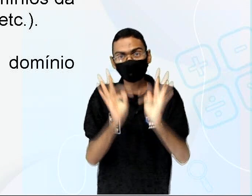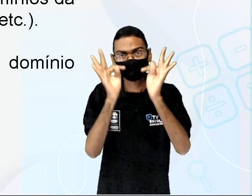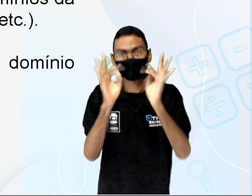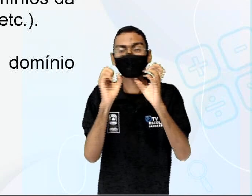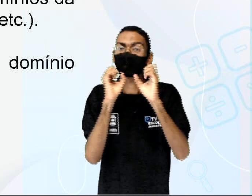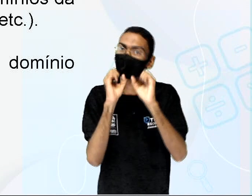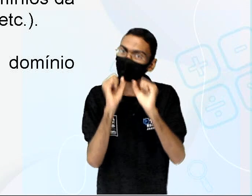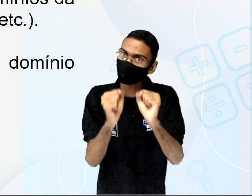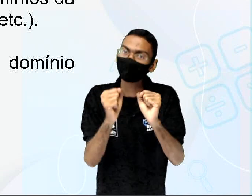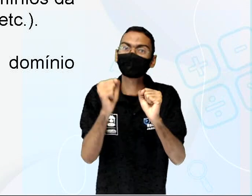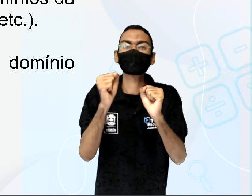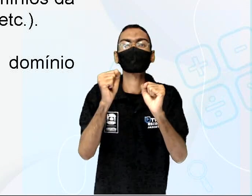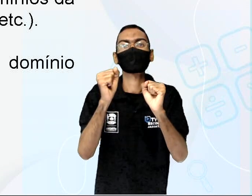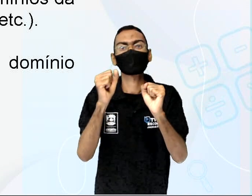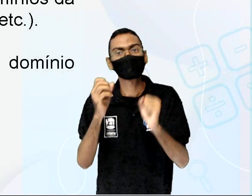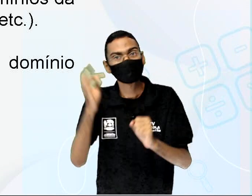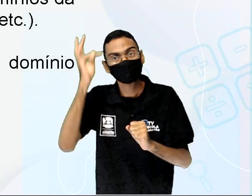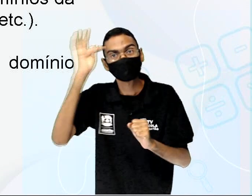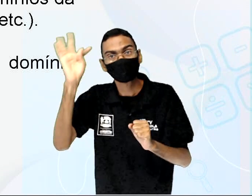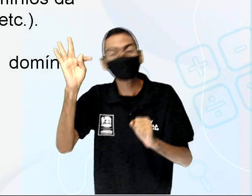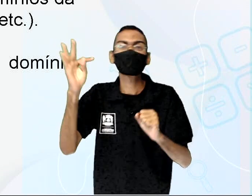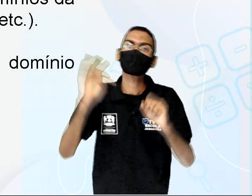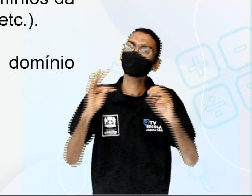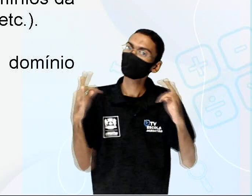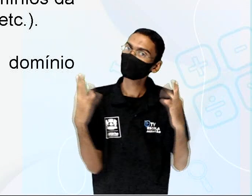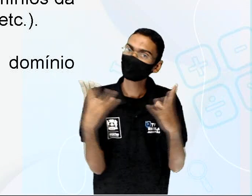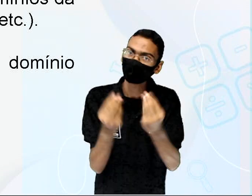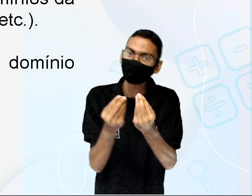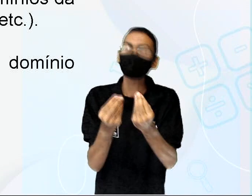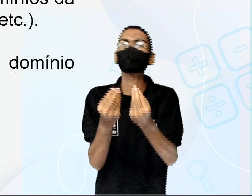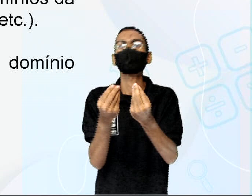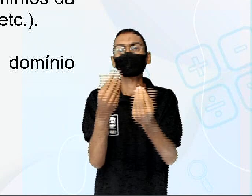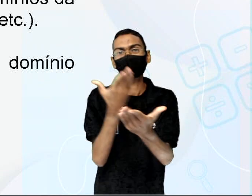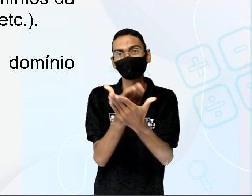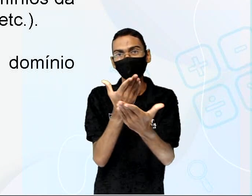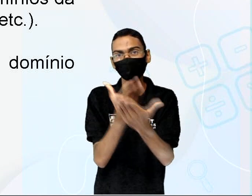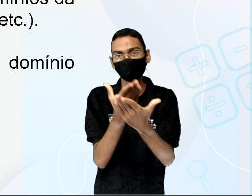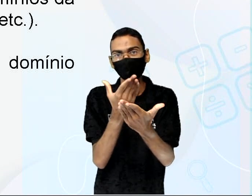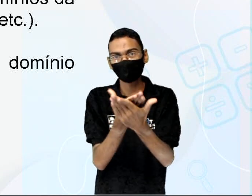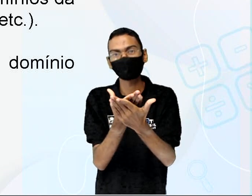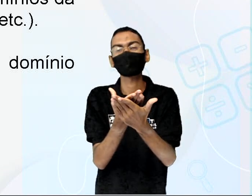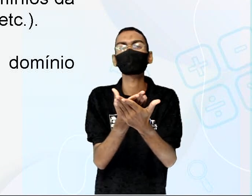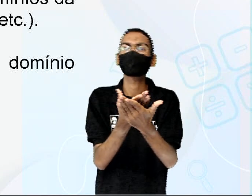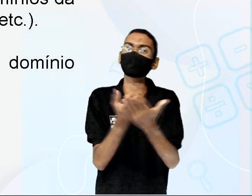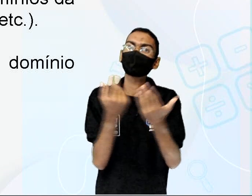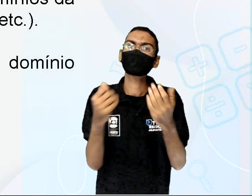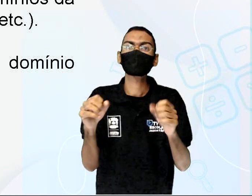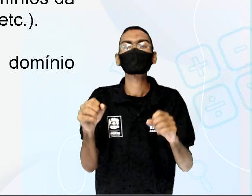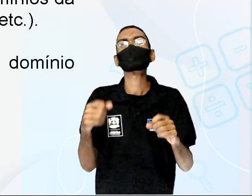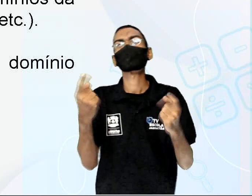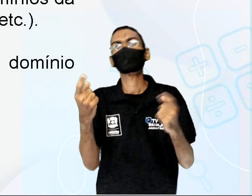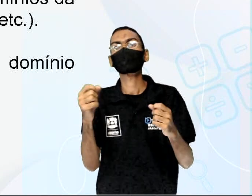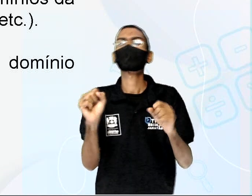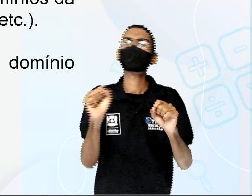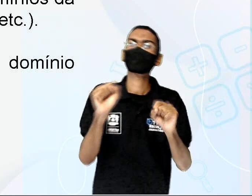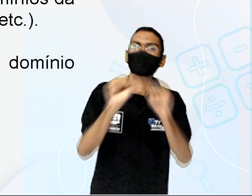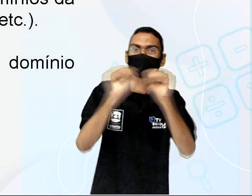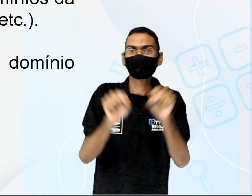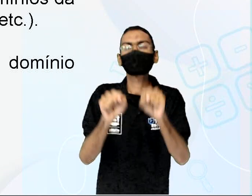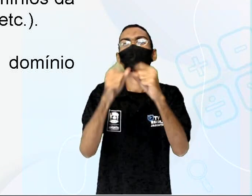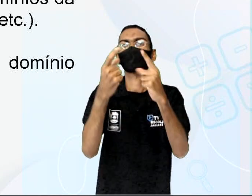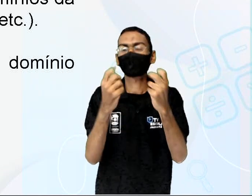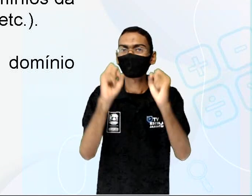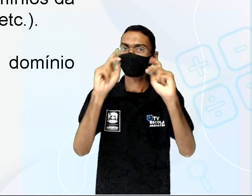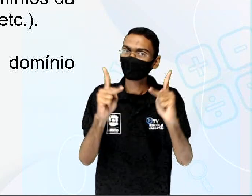pode ser a teoria geral e ou estudo sistemático sobre técnicas e processos,